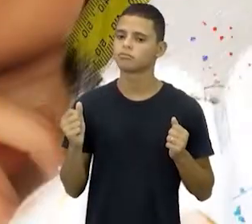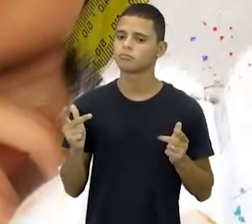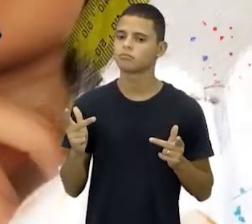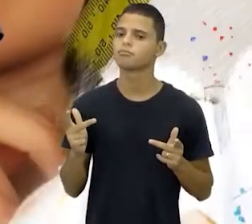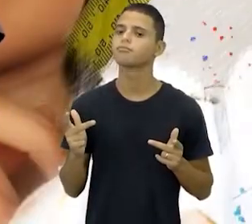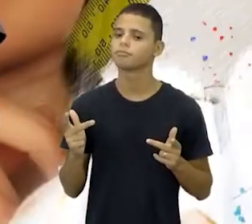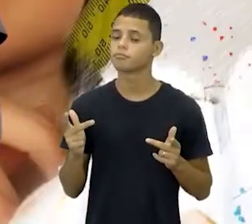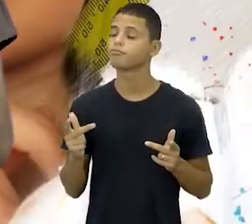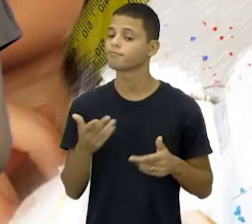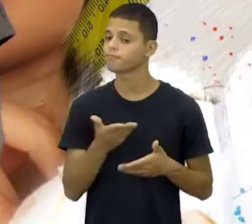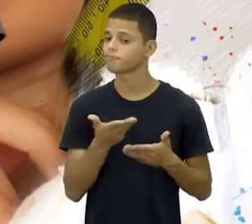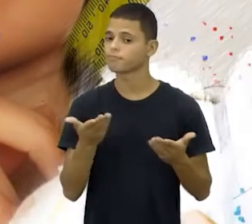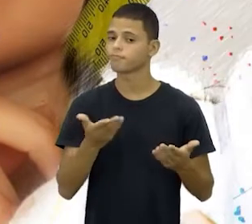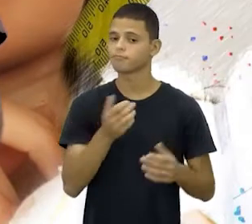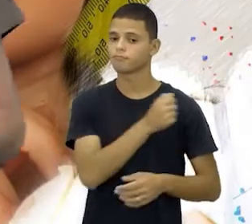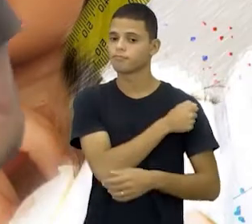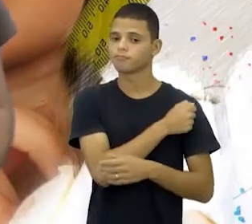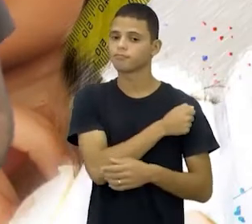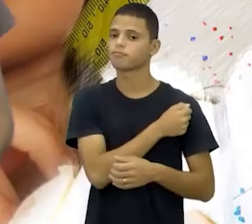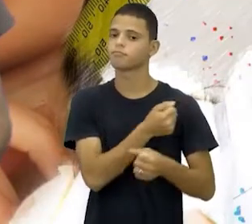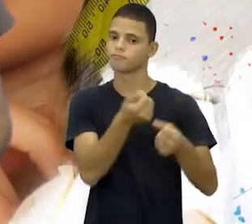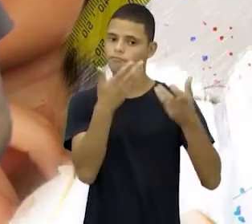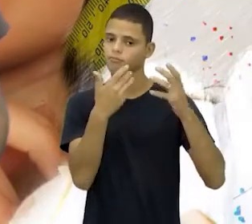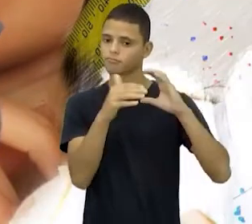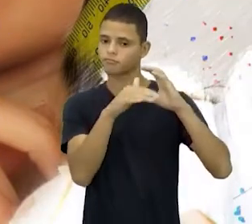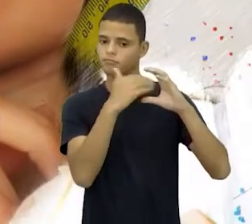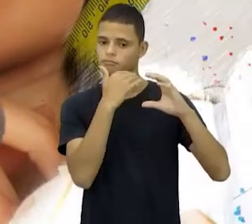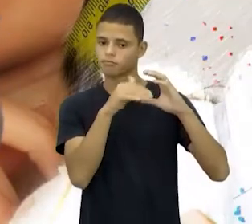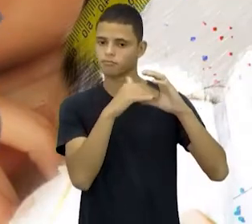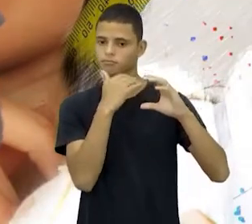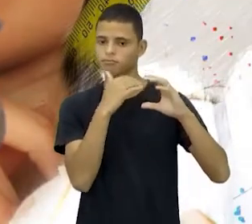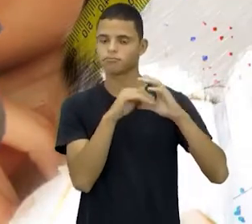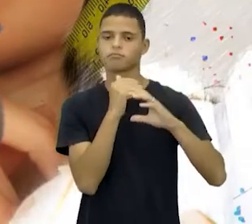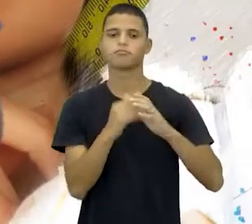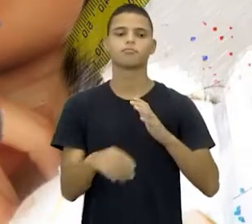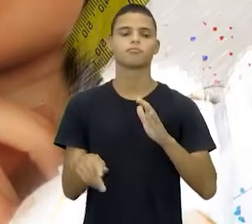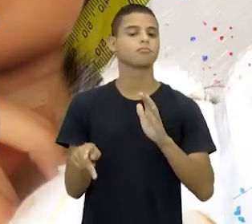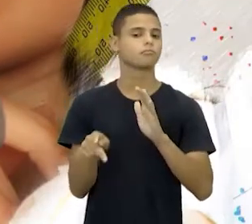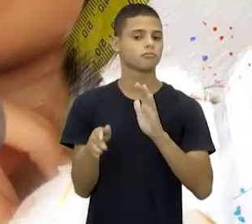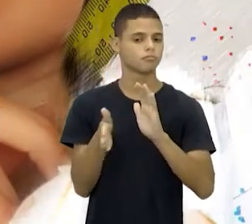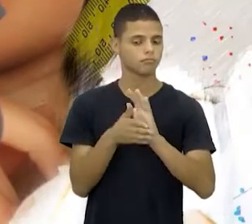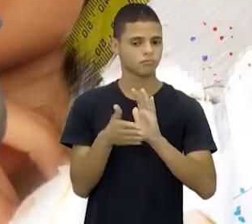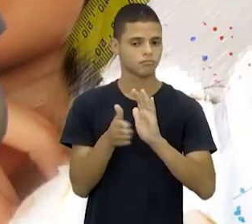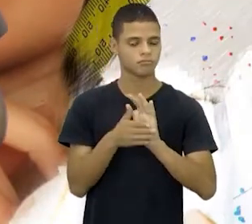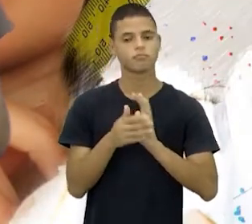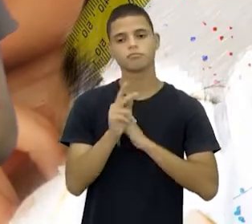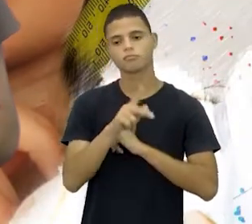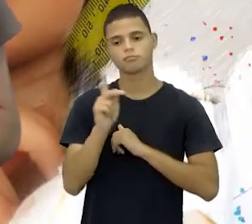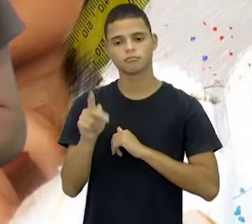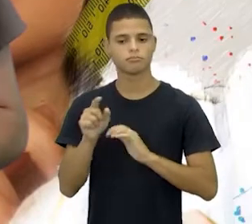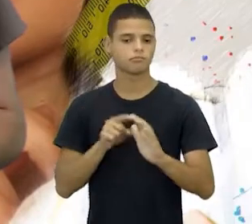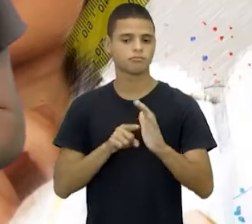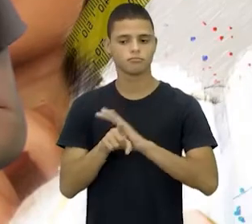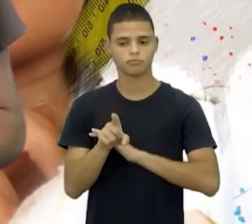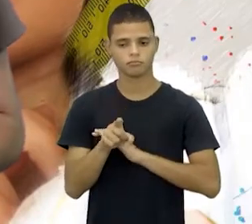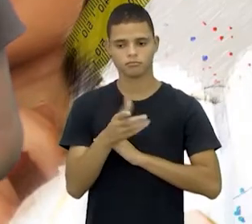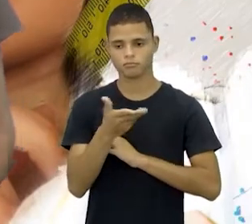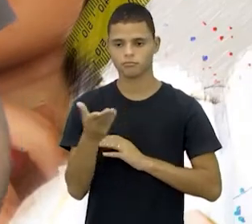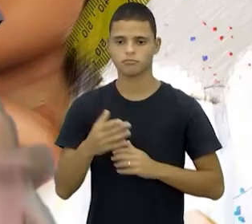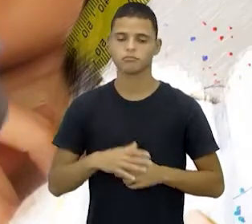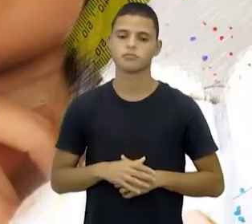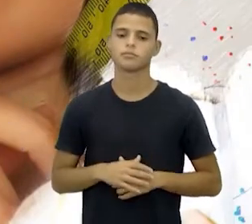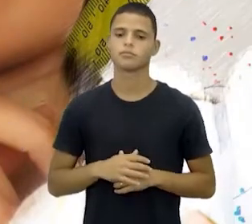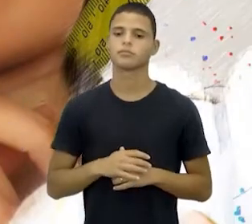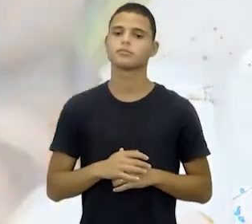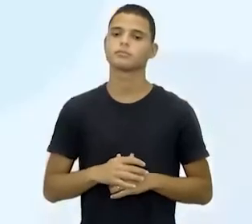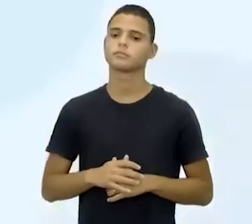pergunta para vocês, estudantes. Então, tragam, coloquem que essa proposta de pergunta norteadora também que nós temos nesse momento, né?